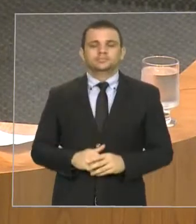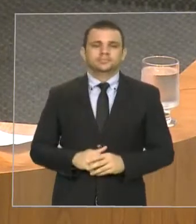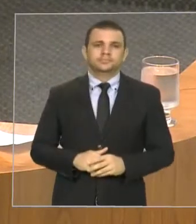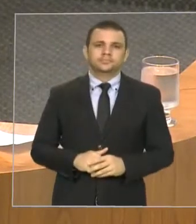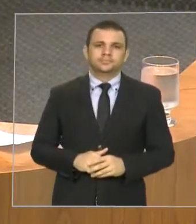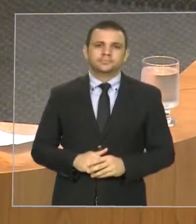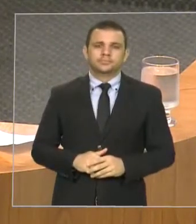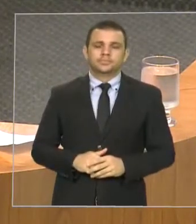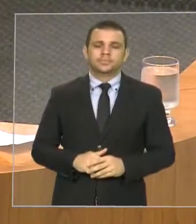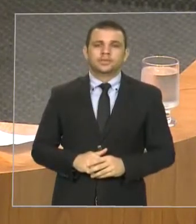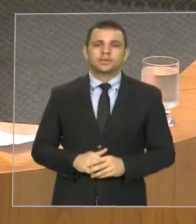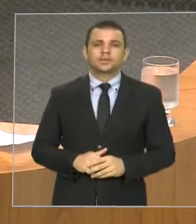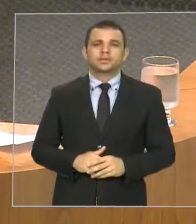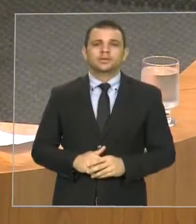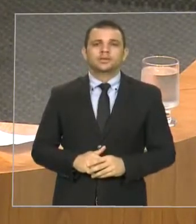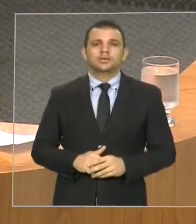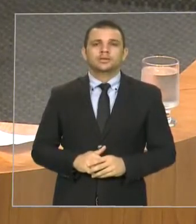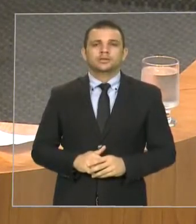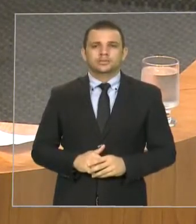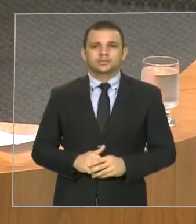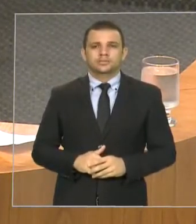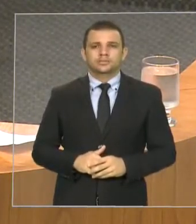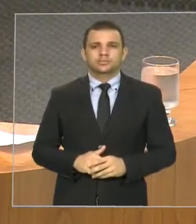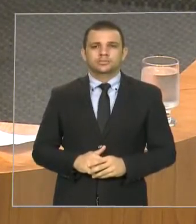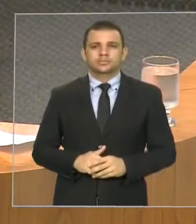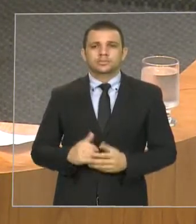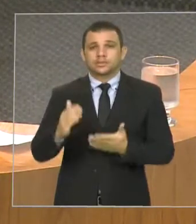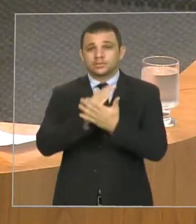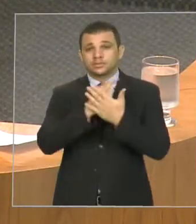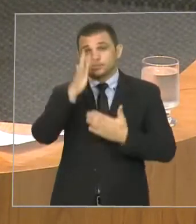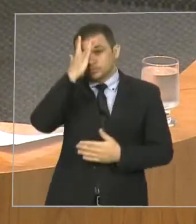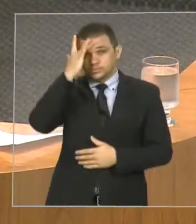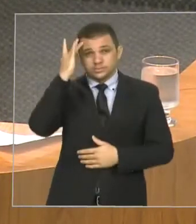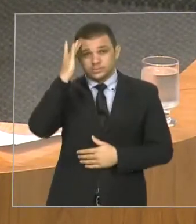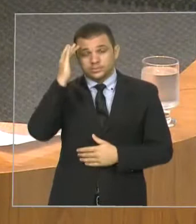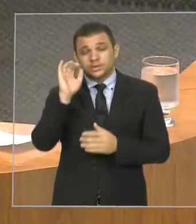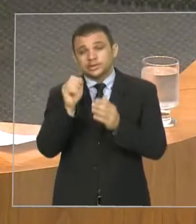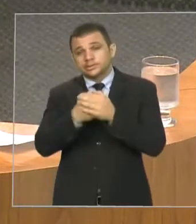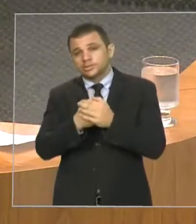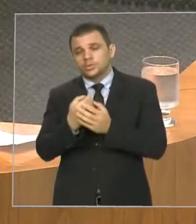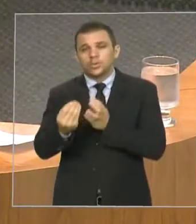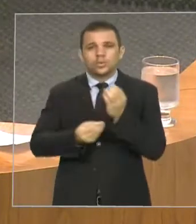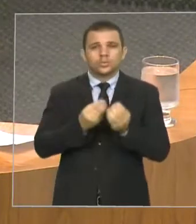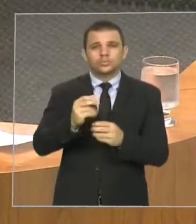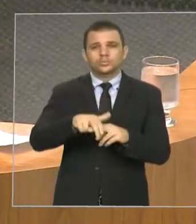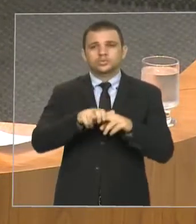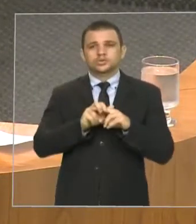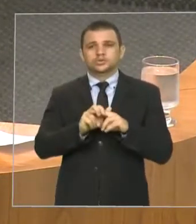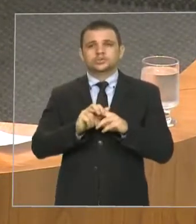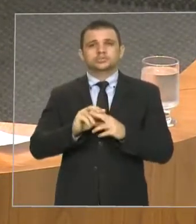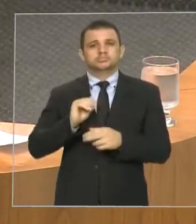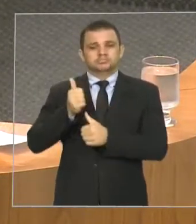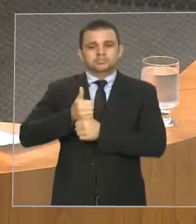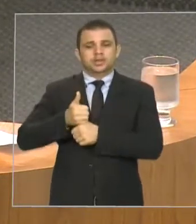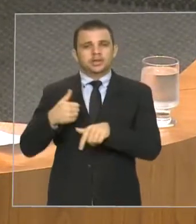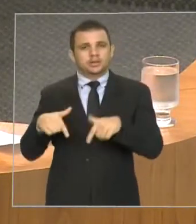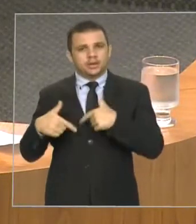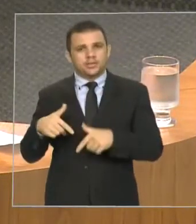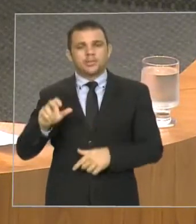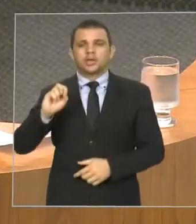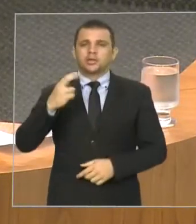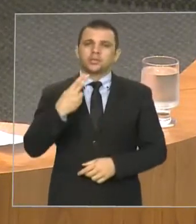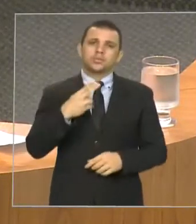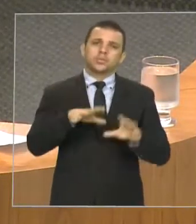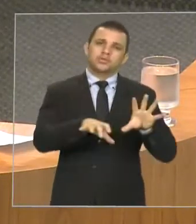Muito embora determinadas pessoas que se escondem atrás de um posto, de um cargo, de um curso superior, se acham